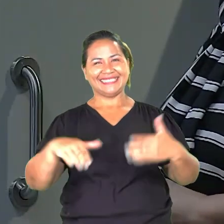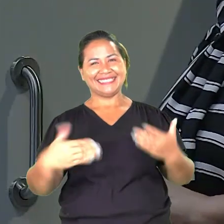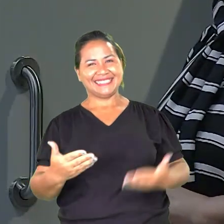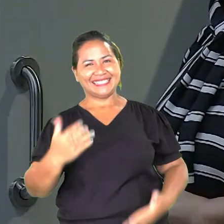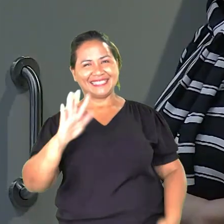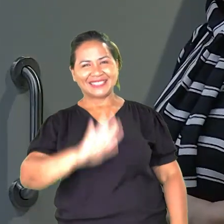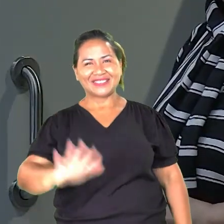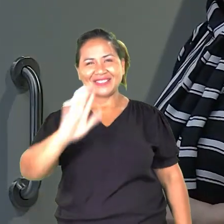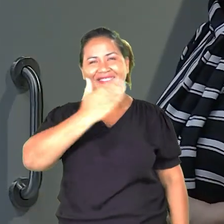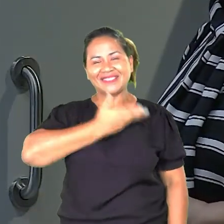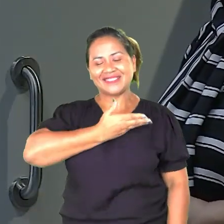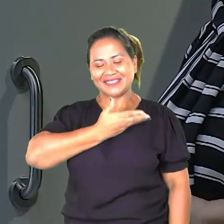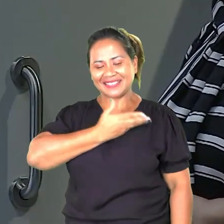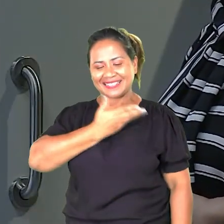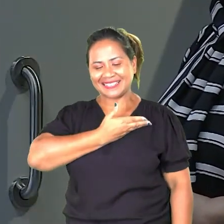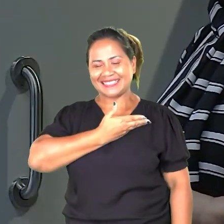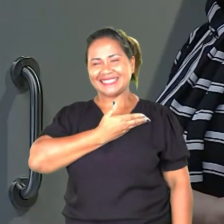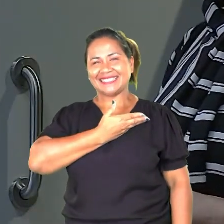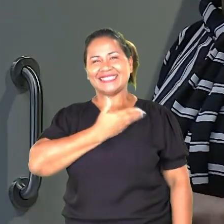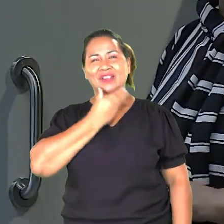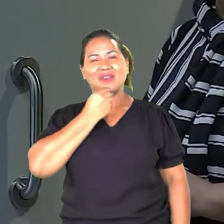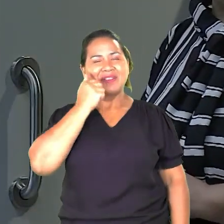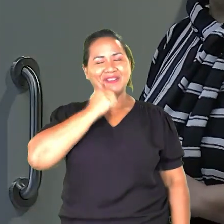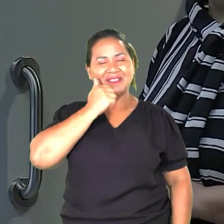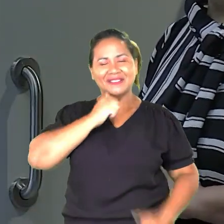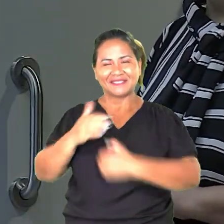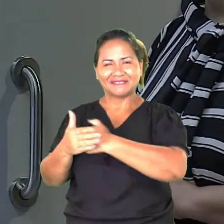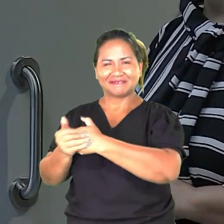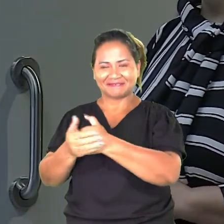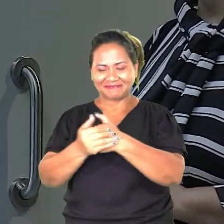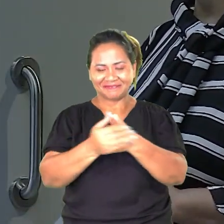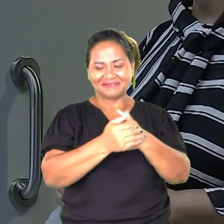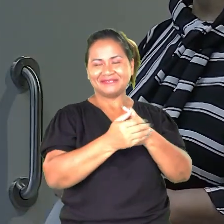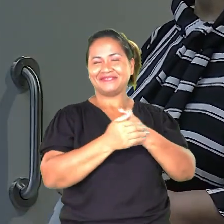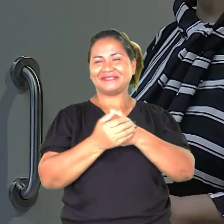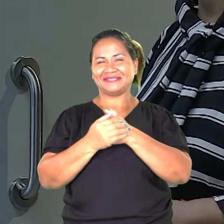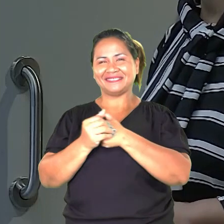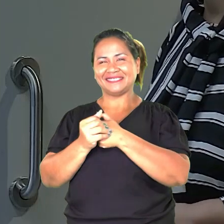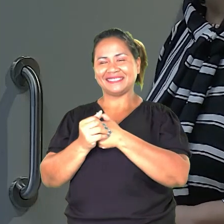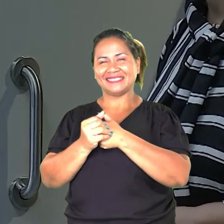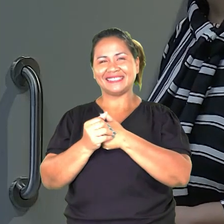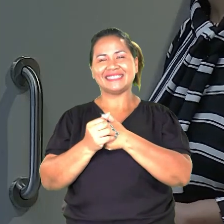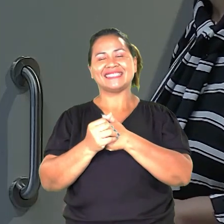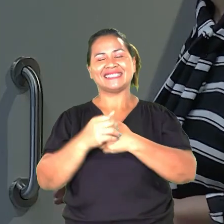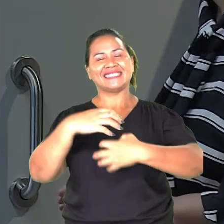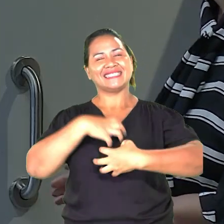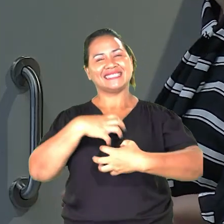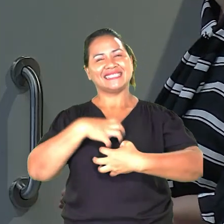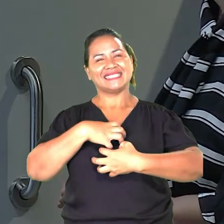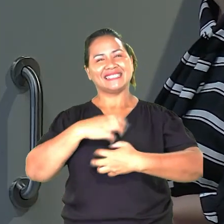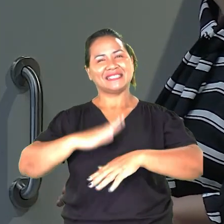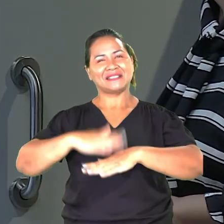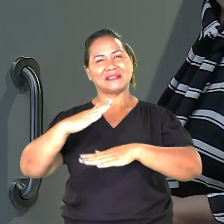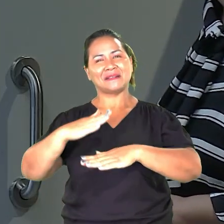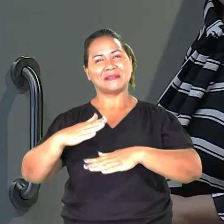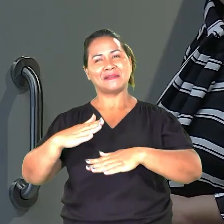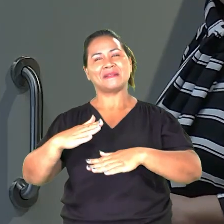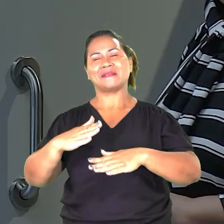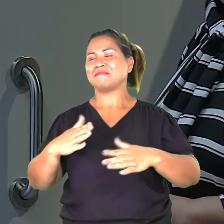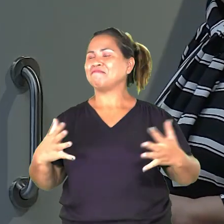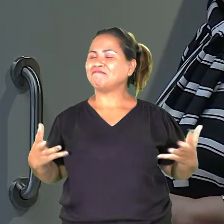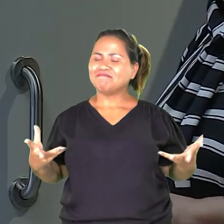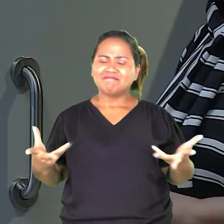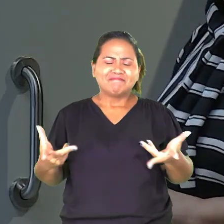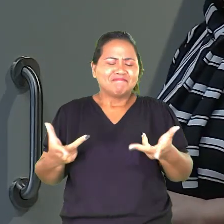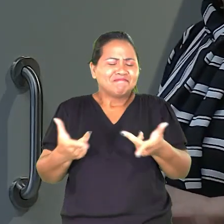Minhas queridas amigas, José de Amico Bauab, chefe do Centro de Memória Eleitoral, aqui presente, solicitando um momento de silêncio na